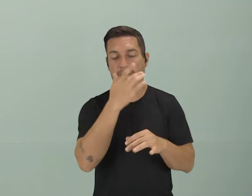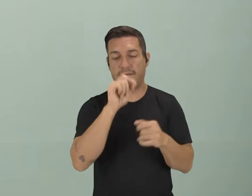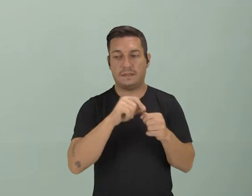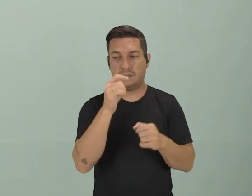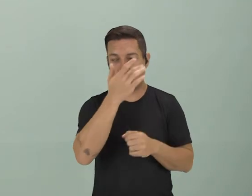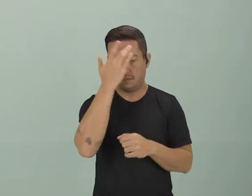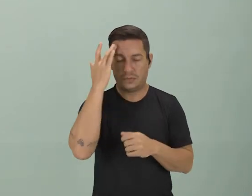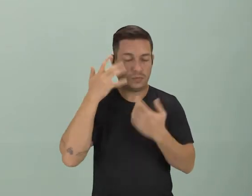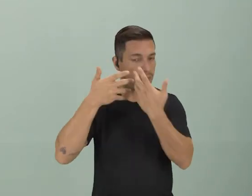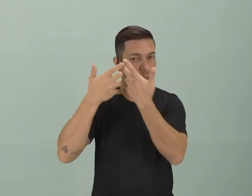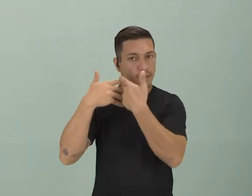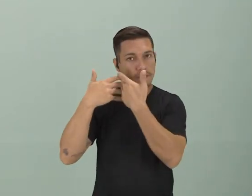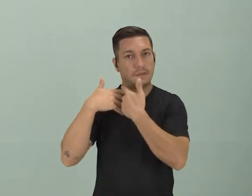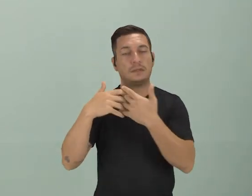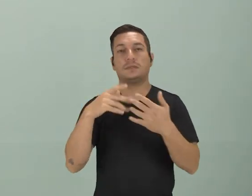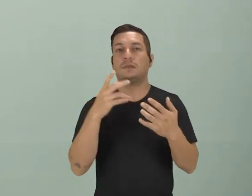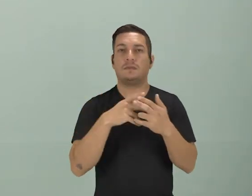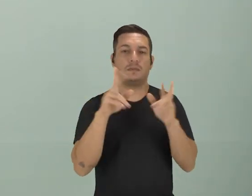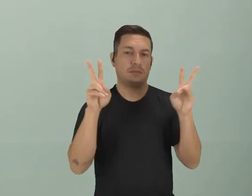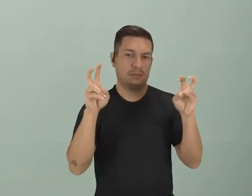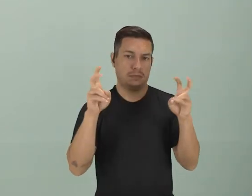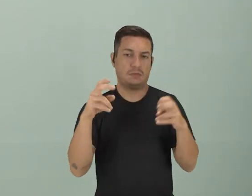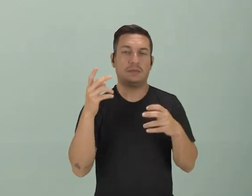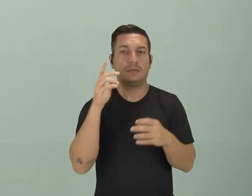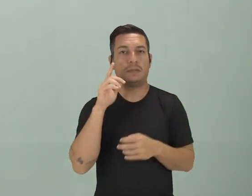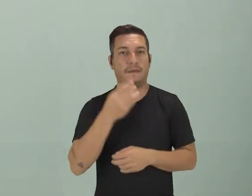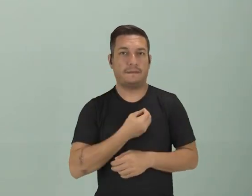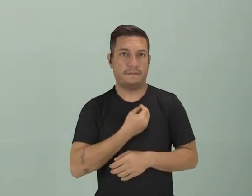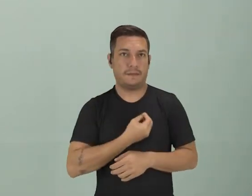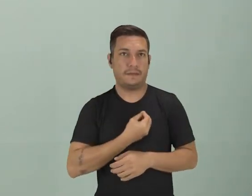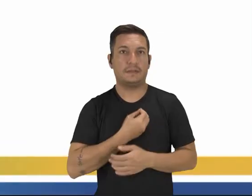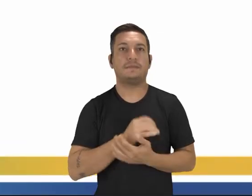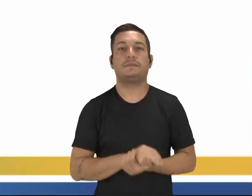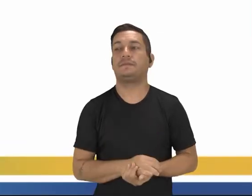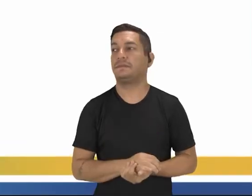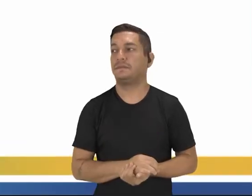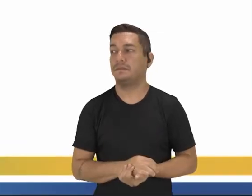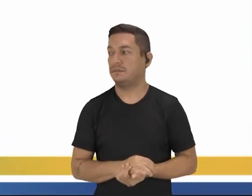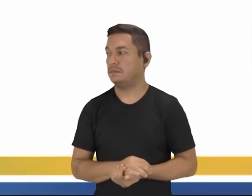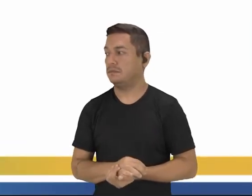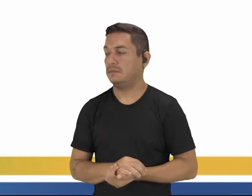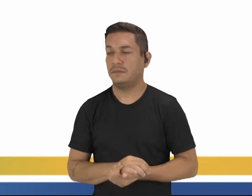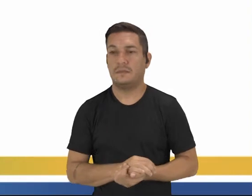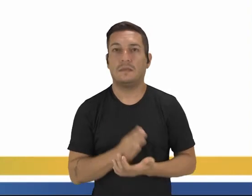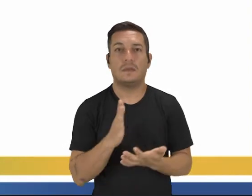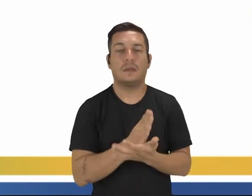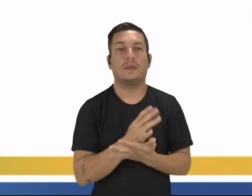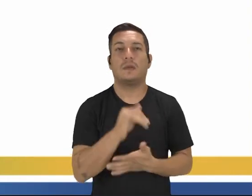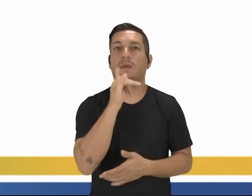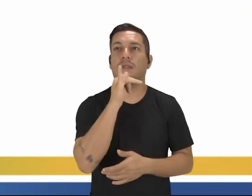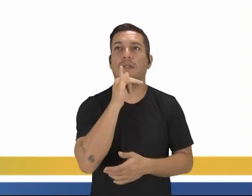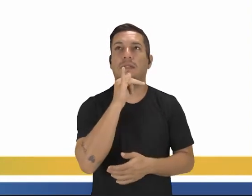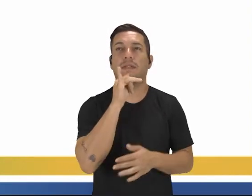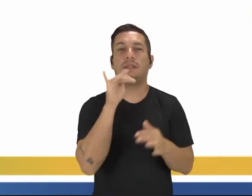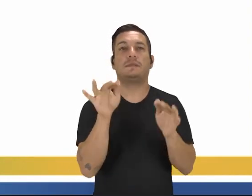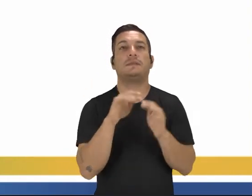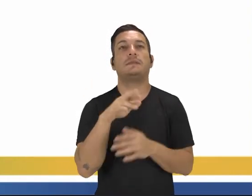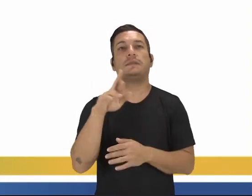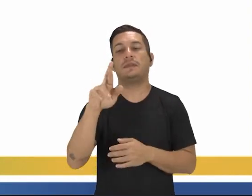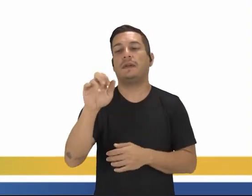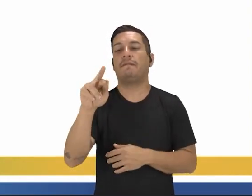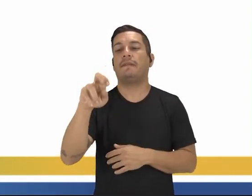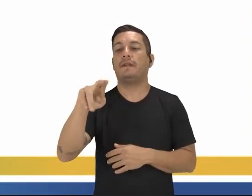pessoas reflitam sobre determinados assuntos da vida cotidiana. Vamos ver aqui alguns exemplos de refrães na língua